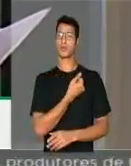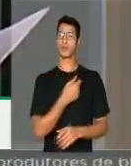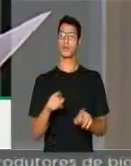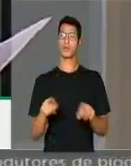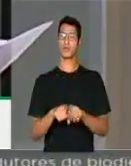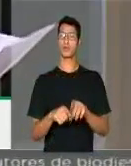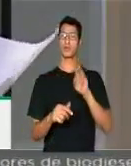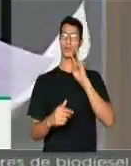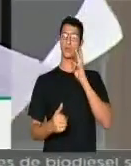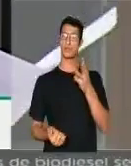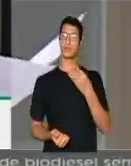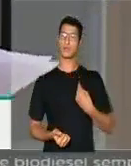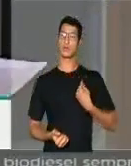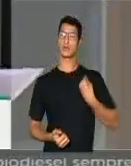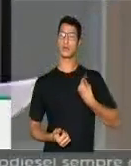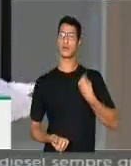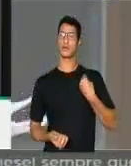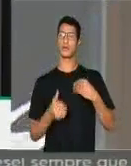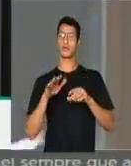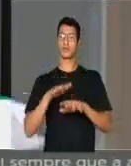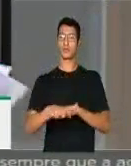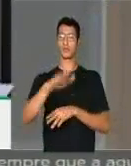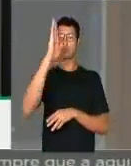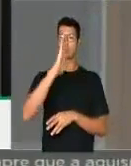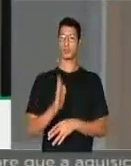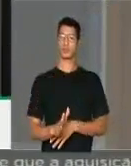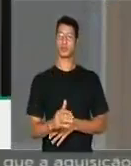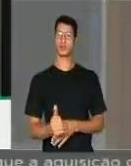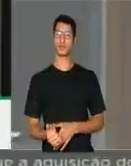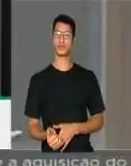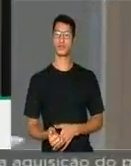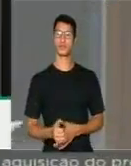resguardarmos milhares de vidas no trânsito brasileiro.